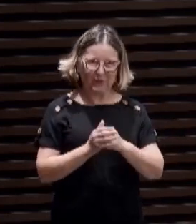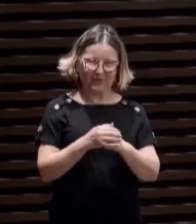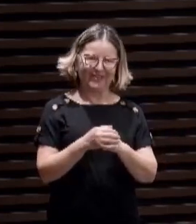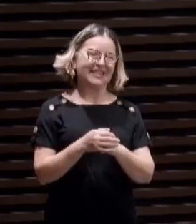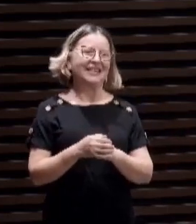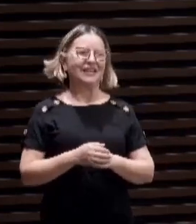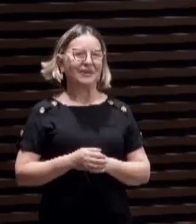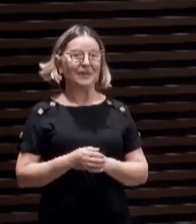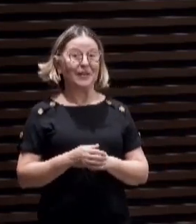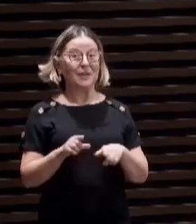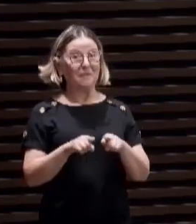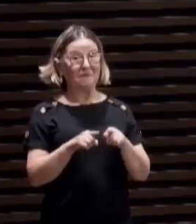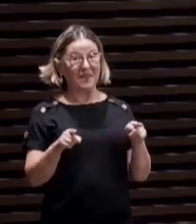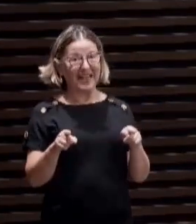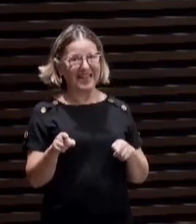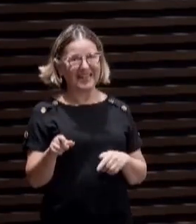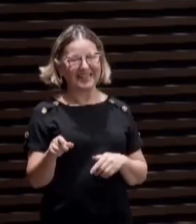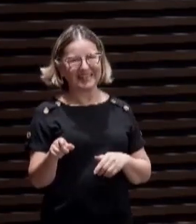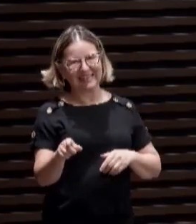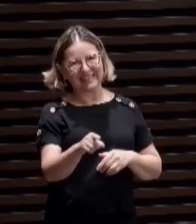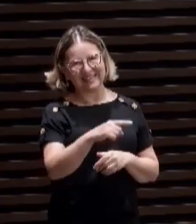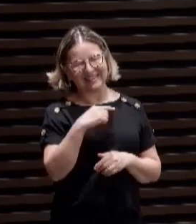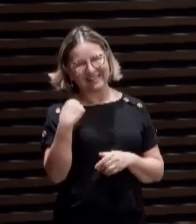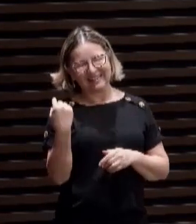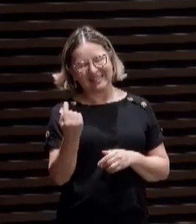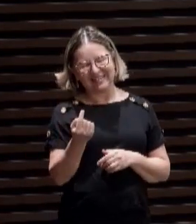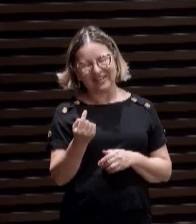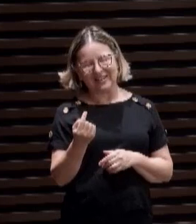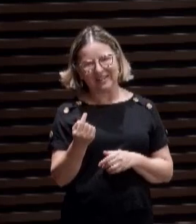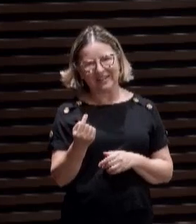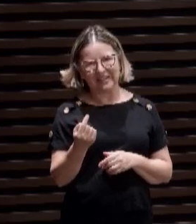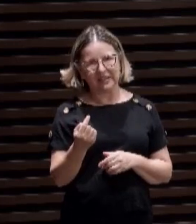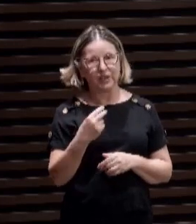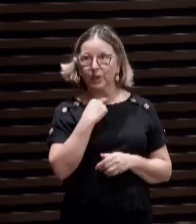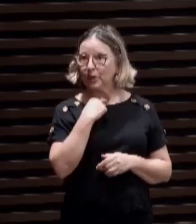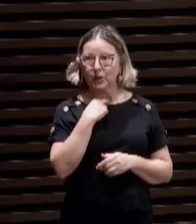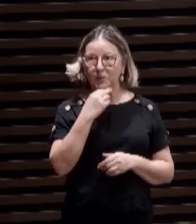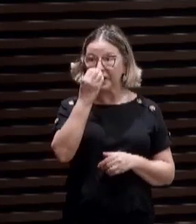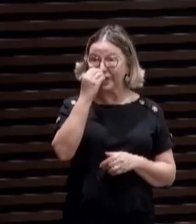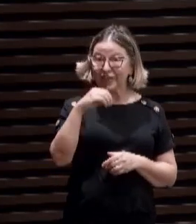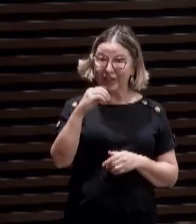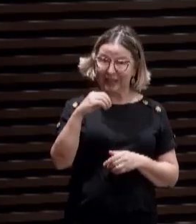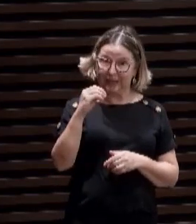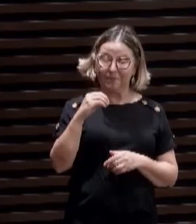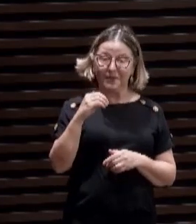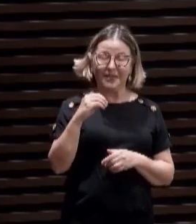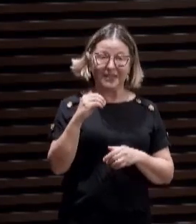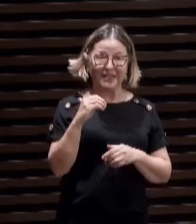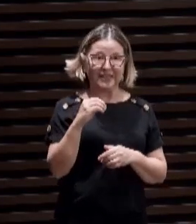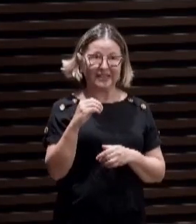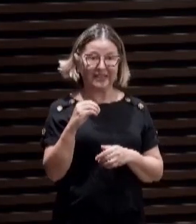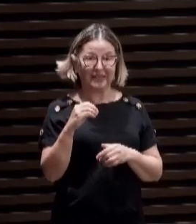as práticas que estão sendo oferecidas para nós, as coisas que vêm sutilmente